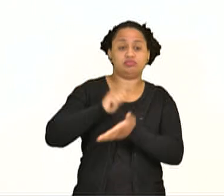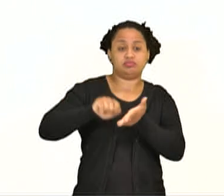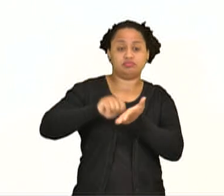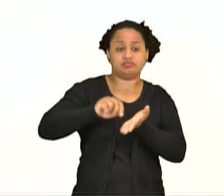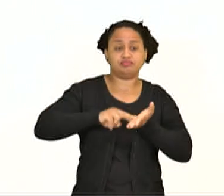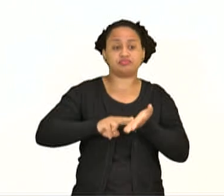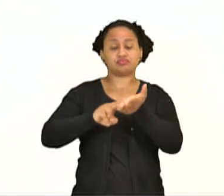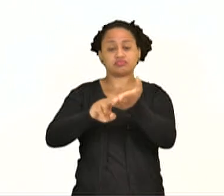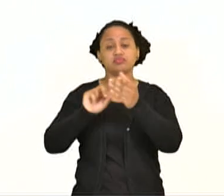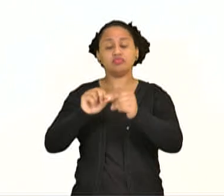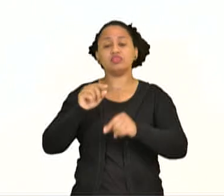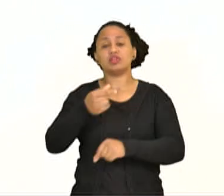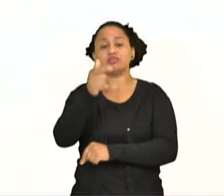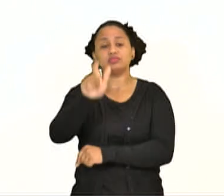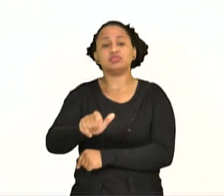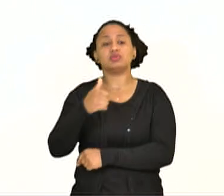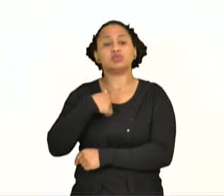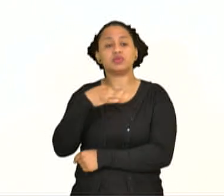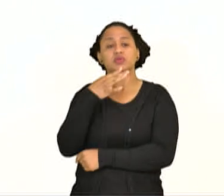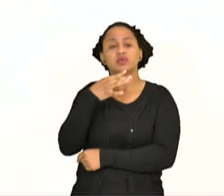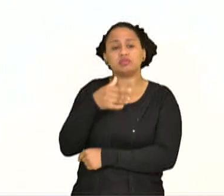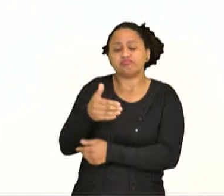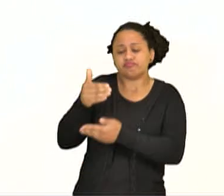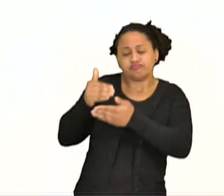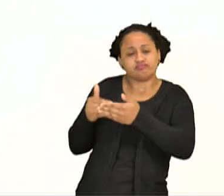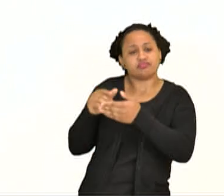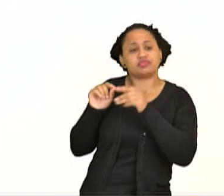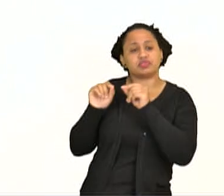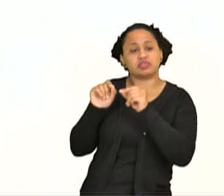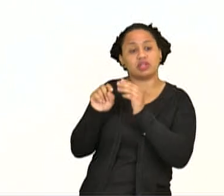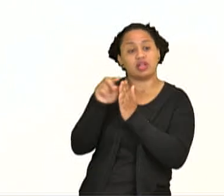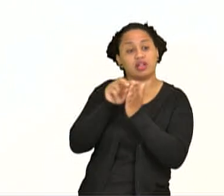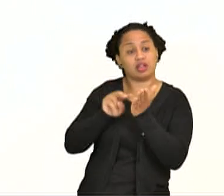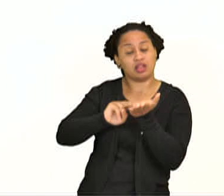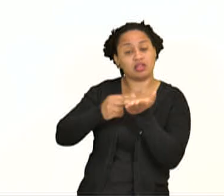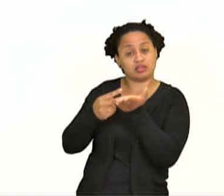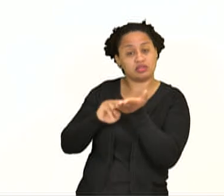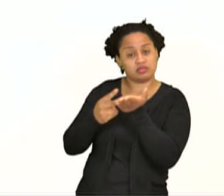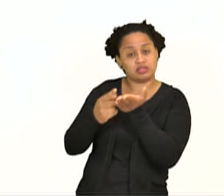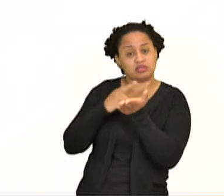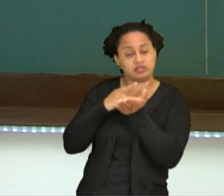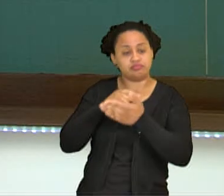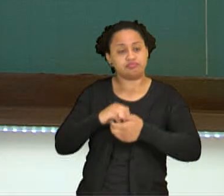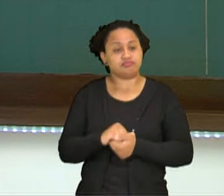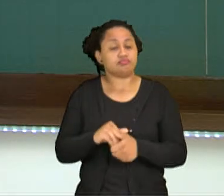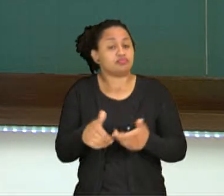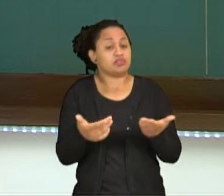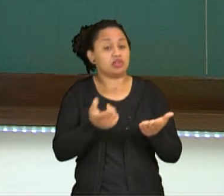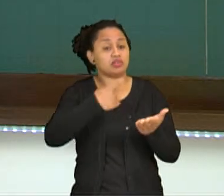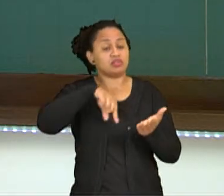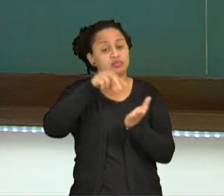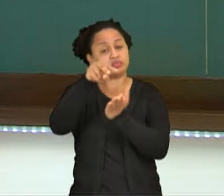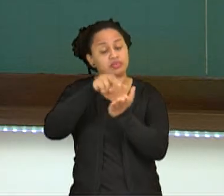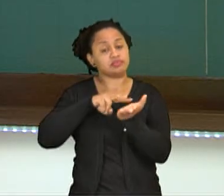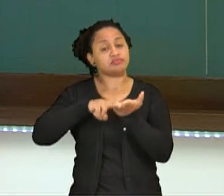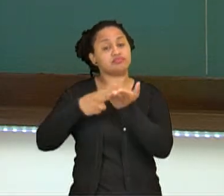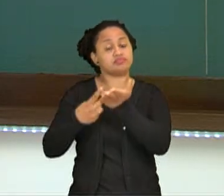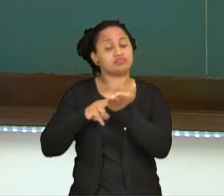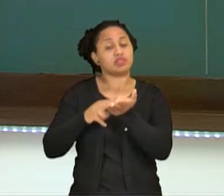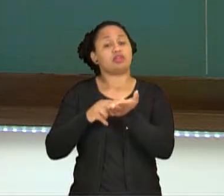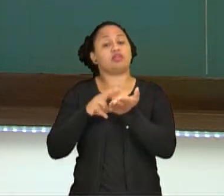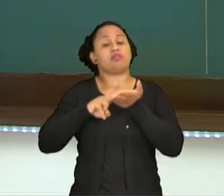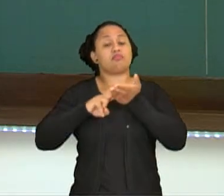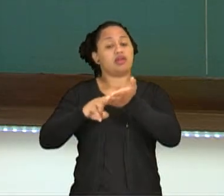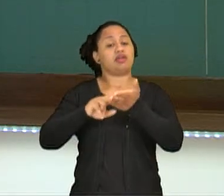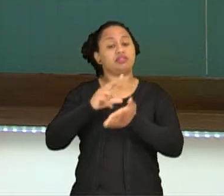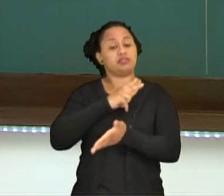carta à colega que conhecera pouco tempo antes. Leia a tradução a seguir. Então nós vamos ler aqui a tradução de uma carta